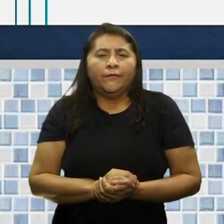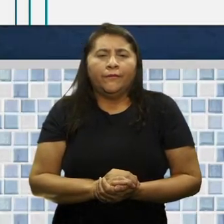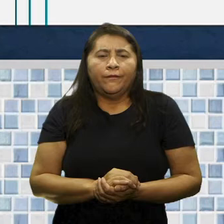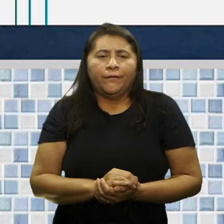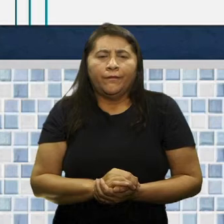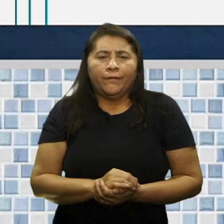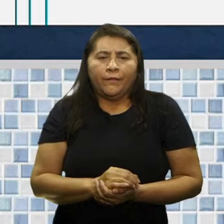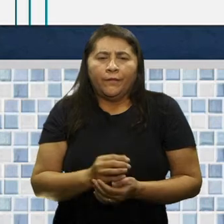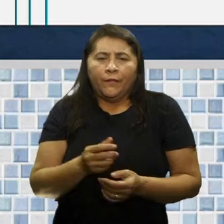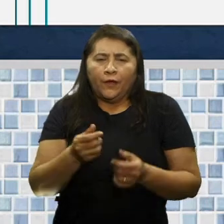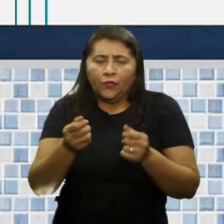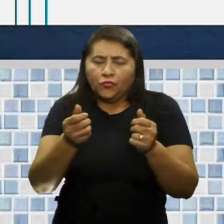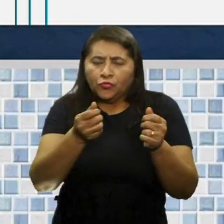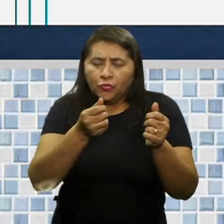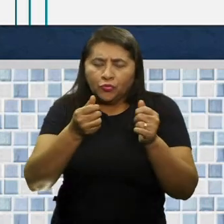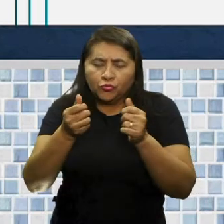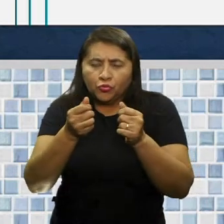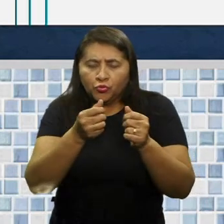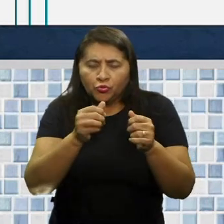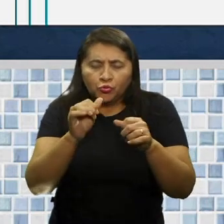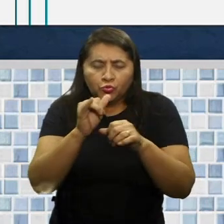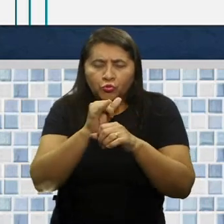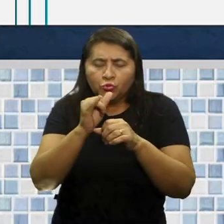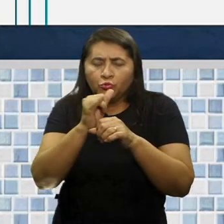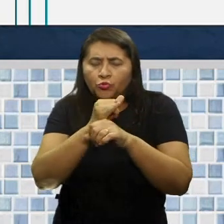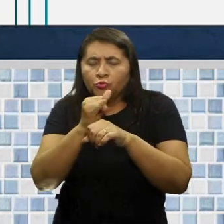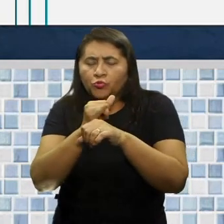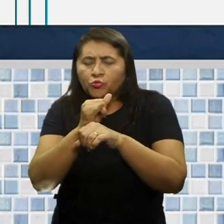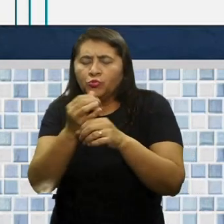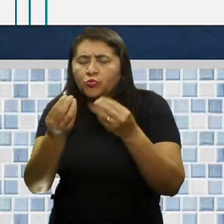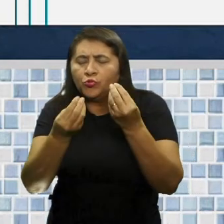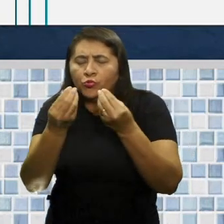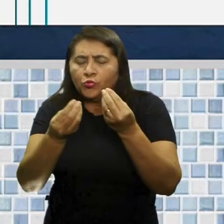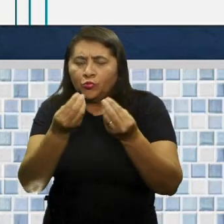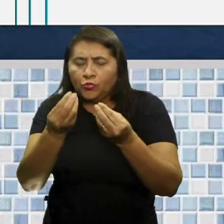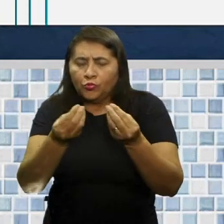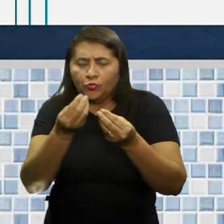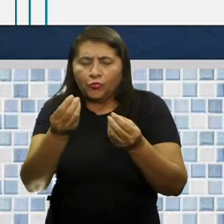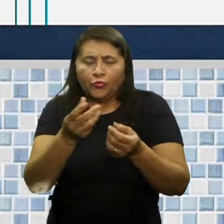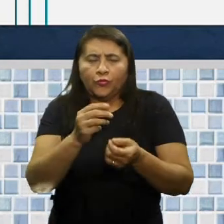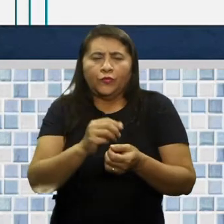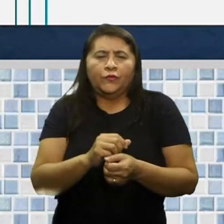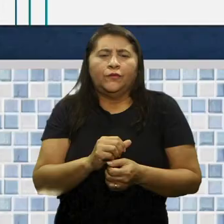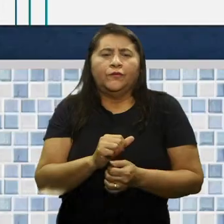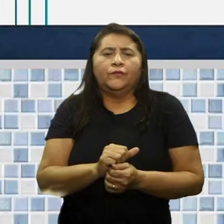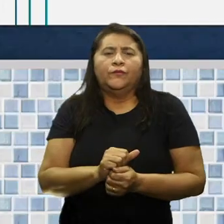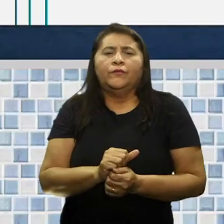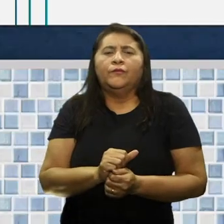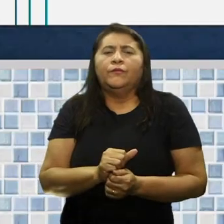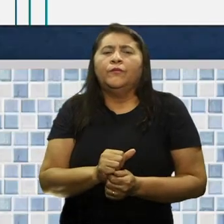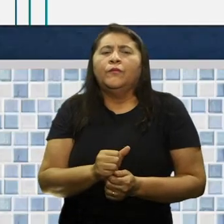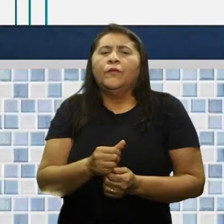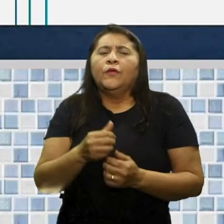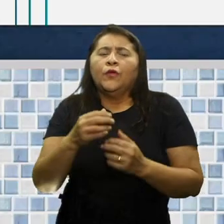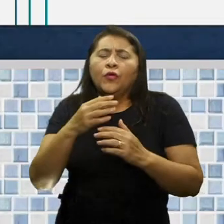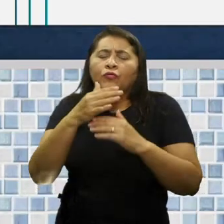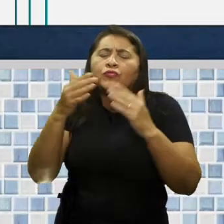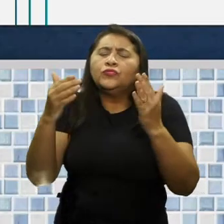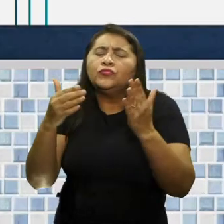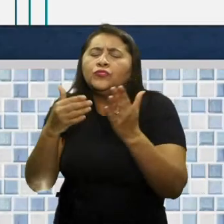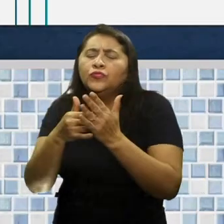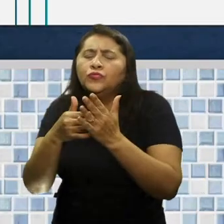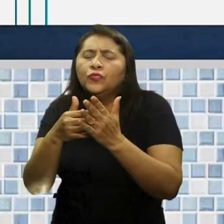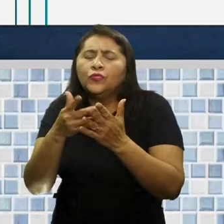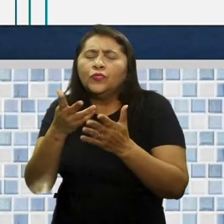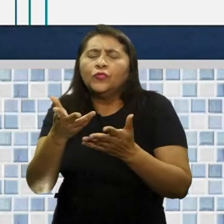vai fazer um joguinho, você tem lá as instruções como é que você joga o jogo. E o flyers, que são panfletos. Então, todos esses casos aí,